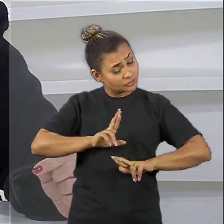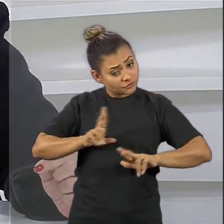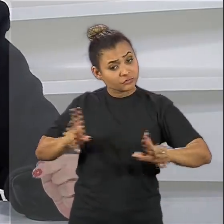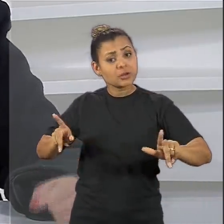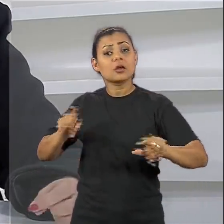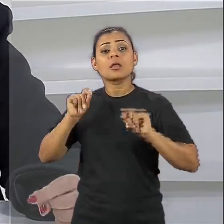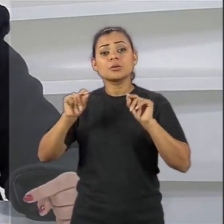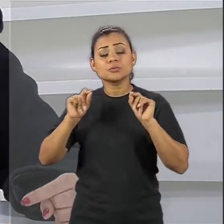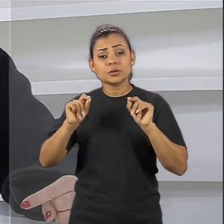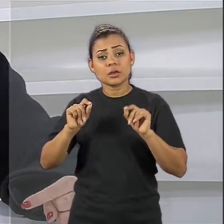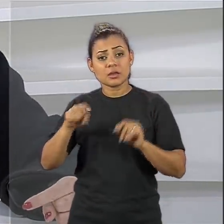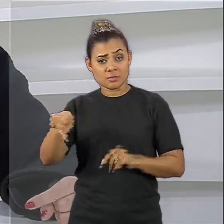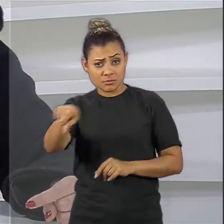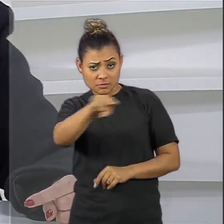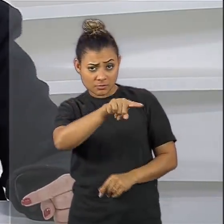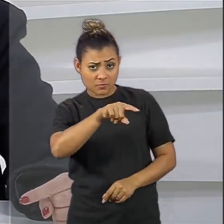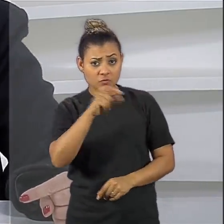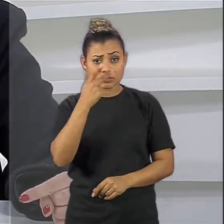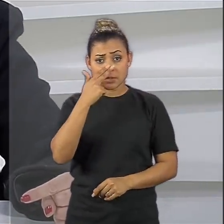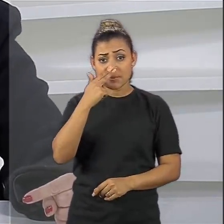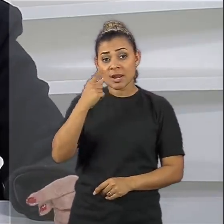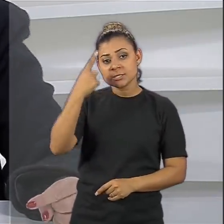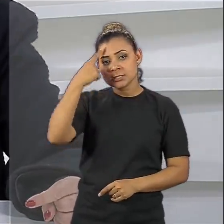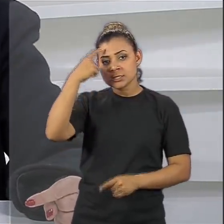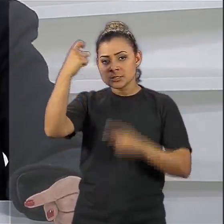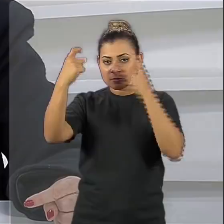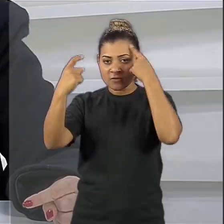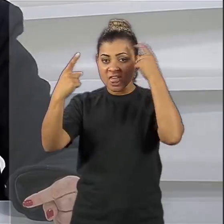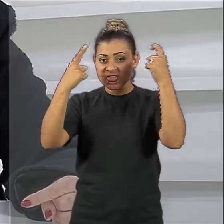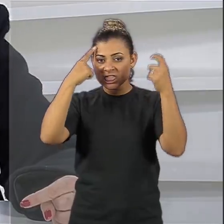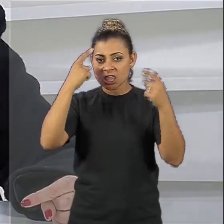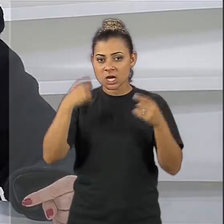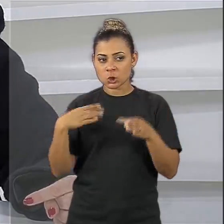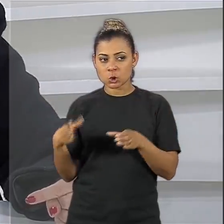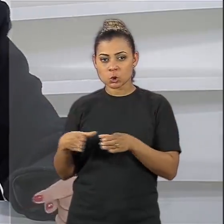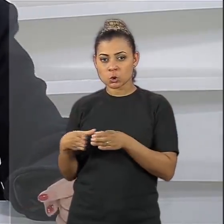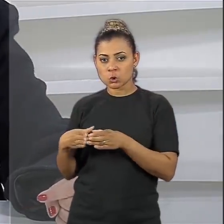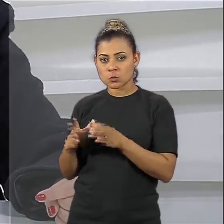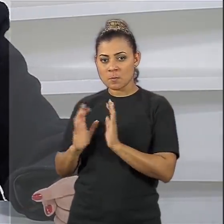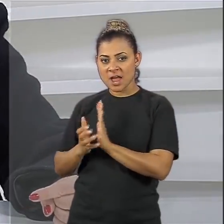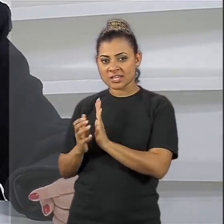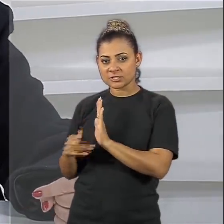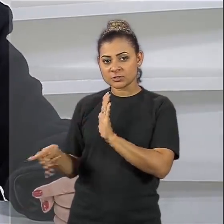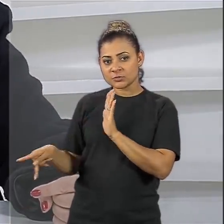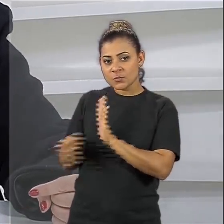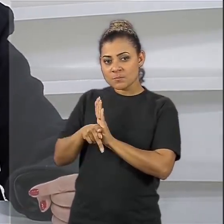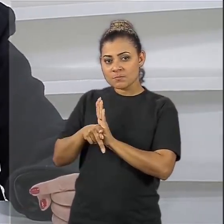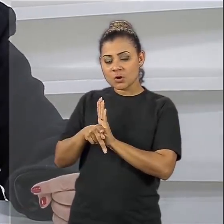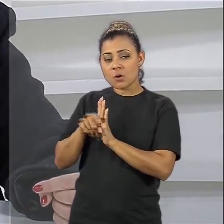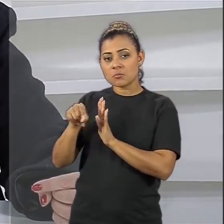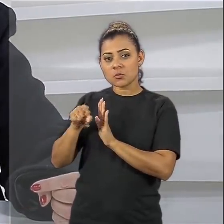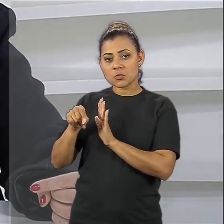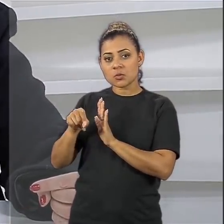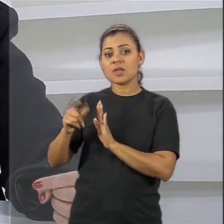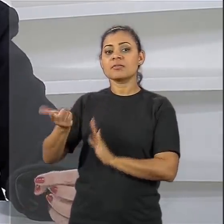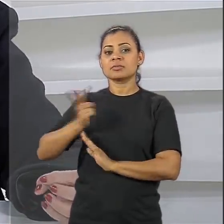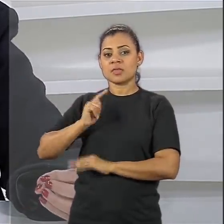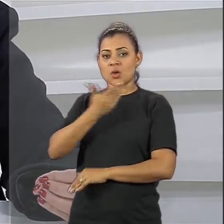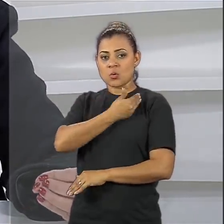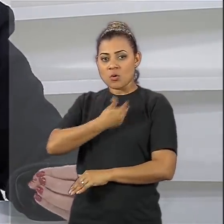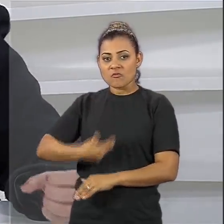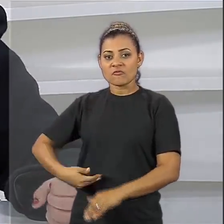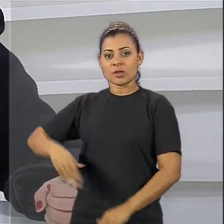diferente de você estar criando uma chapa que vai trazer um